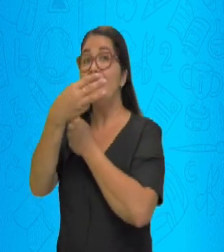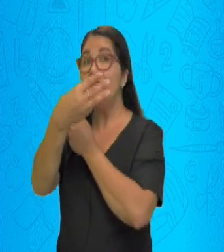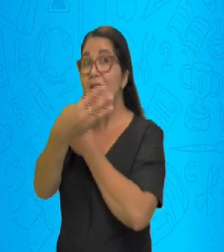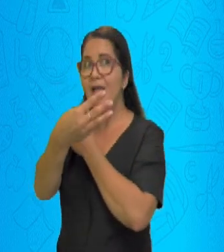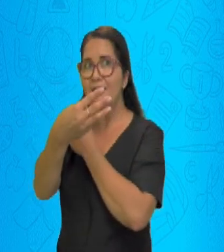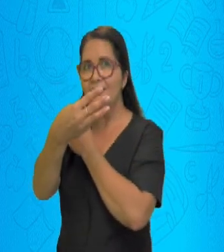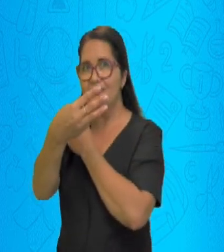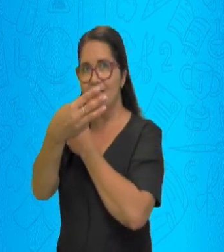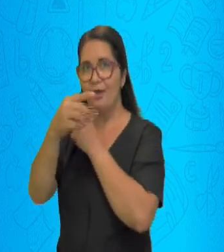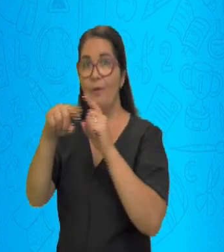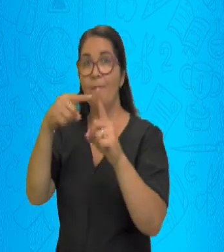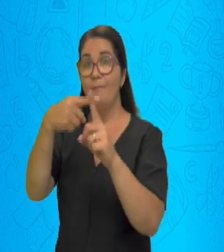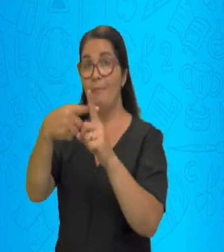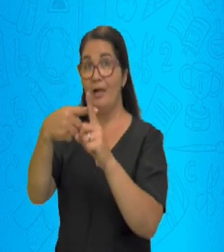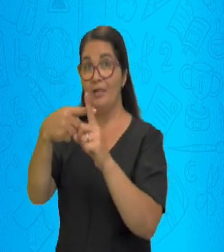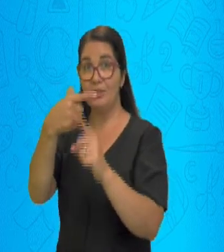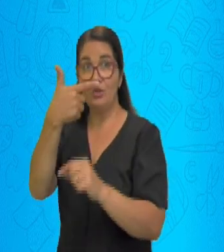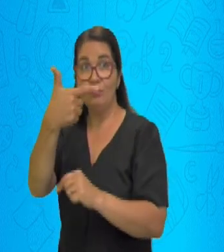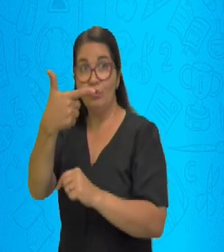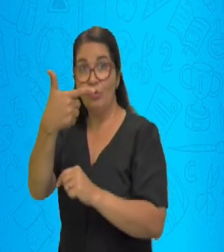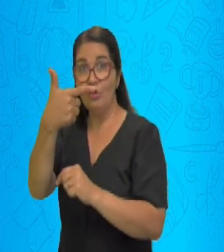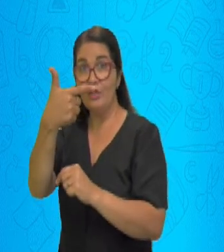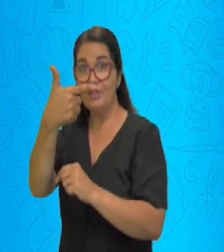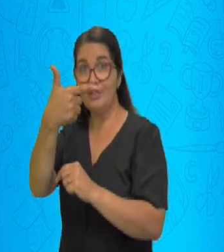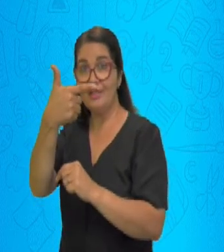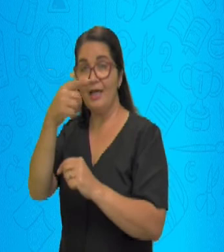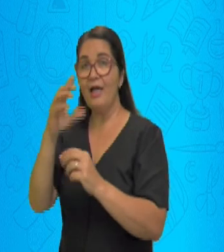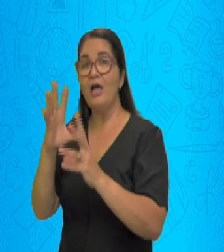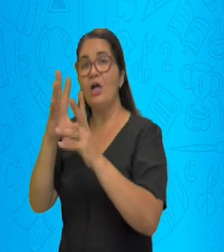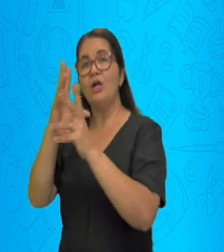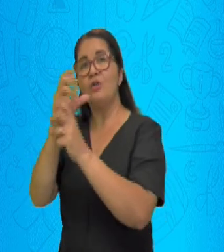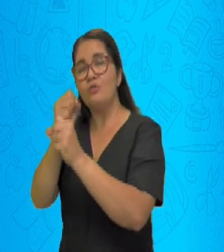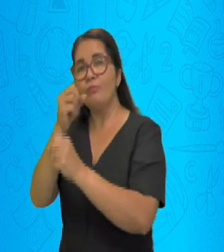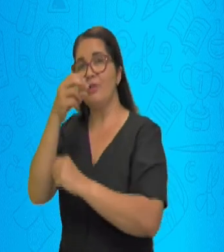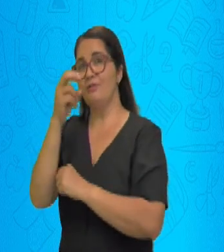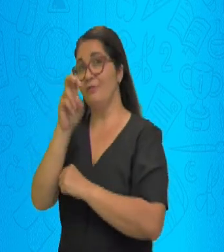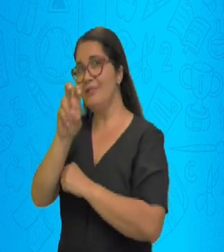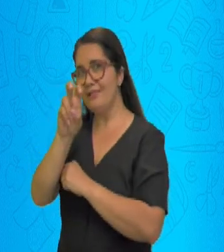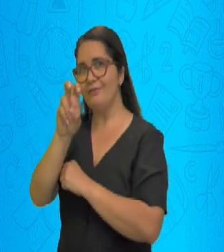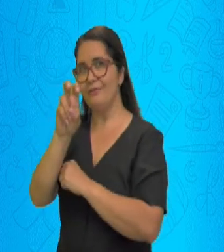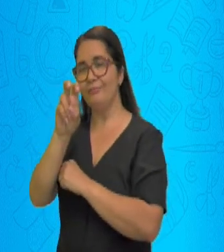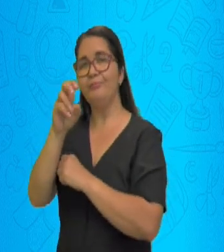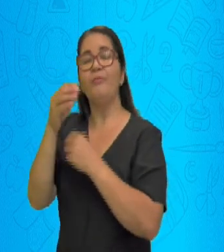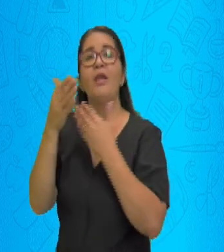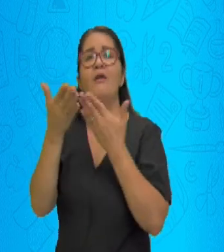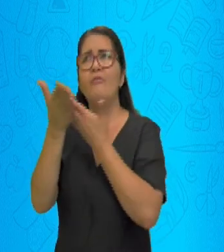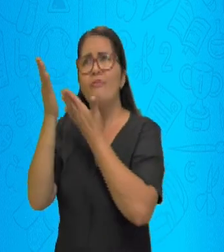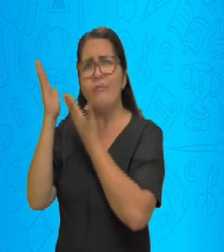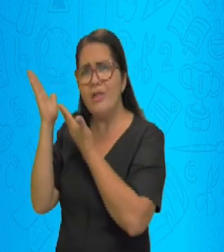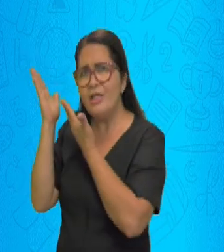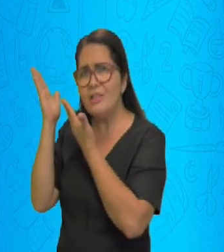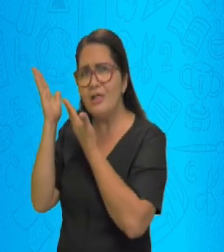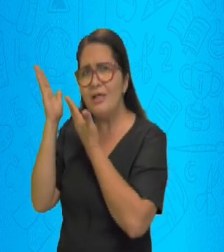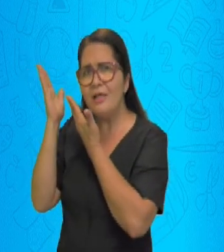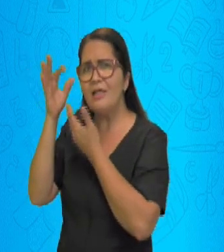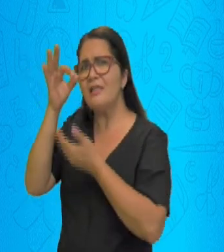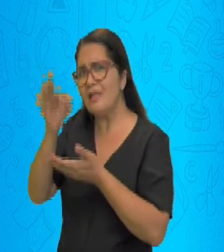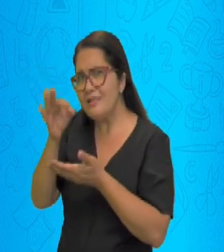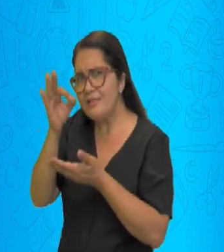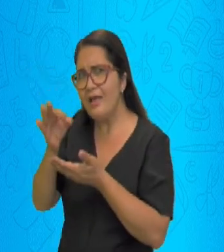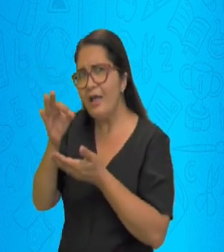é o resultado correto. Mas por que eu trouxe aqui para vocês dessa forma? Porque cada ordem, na hora